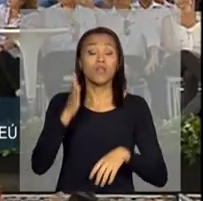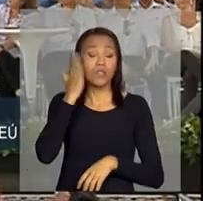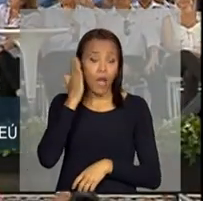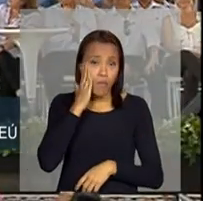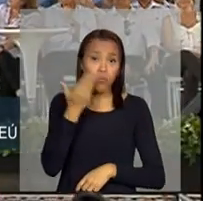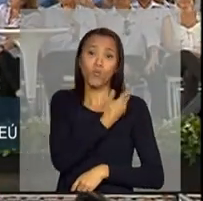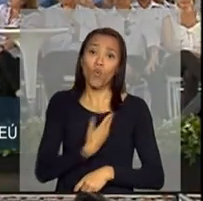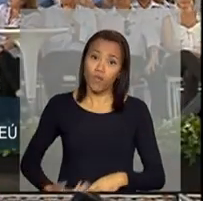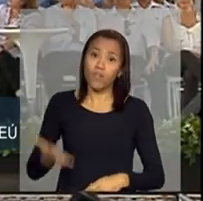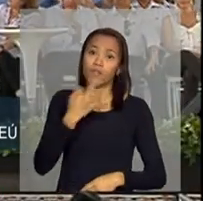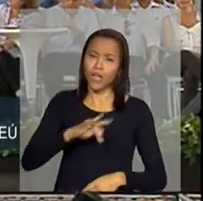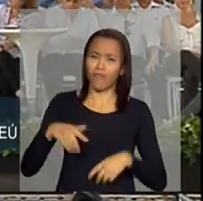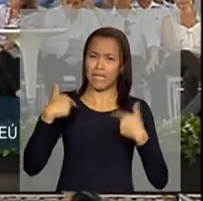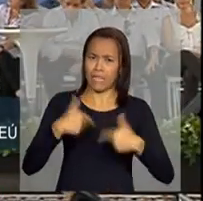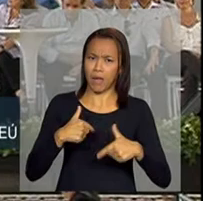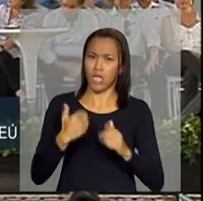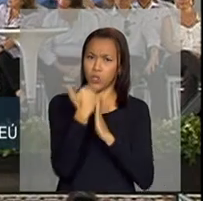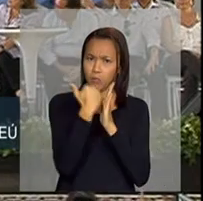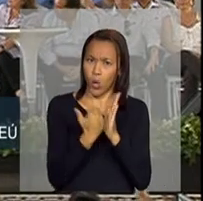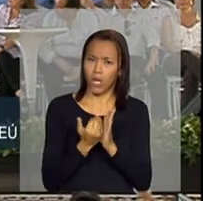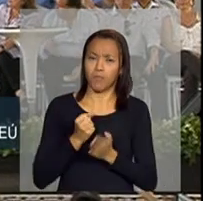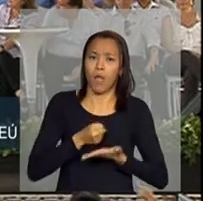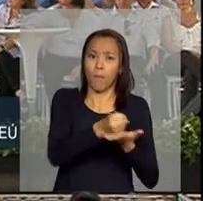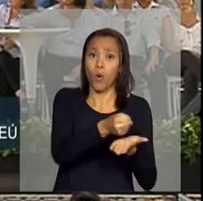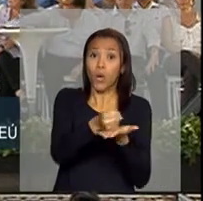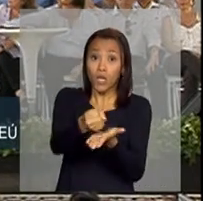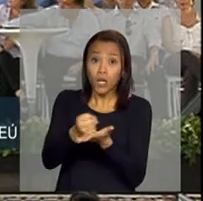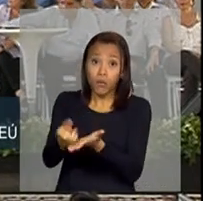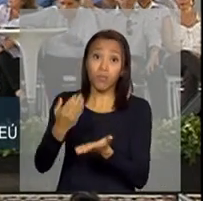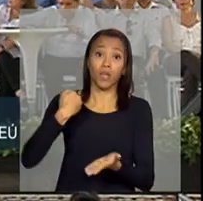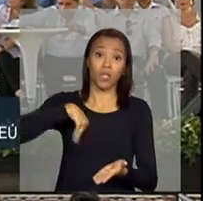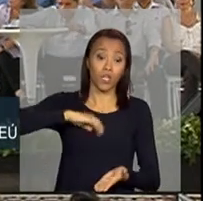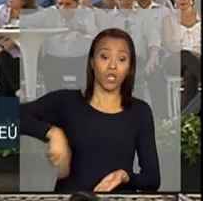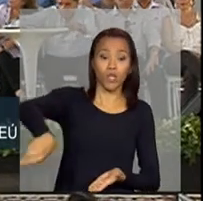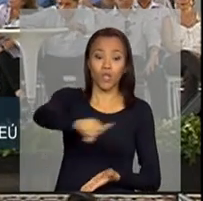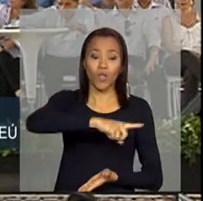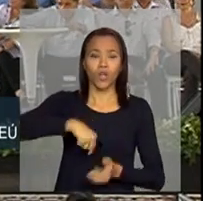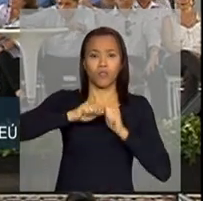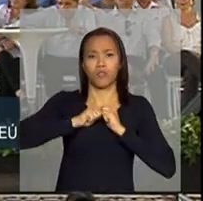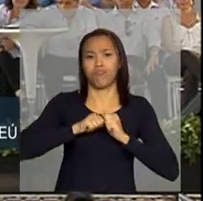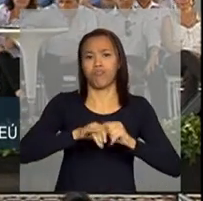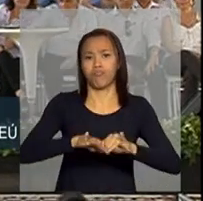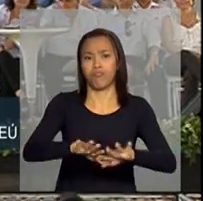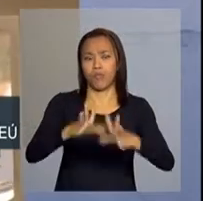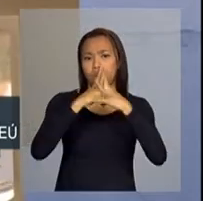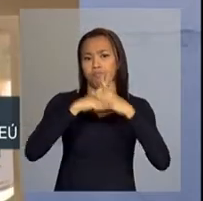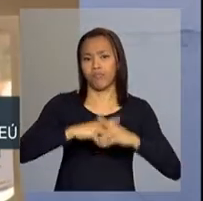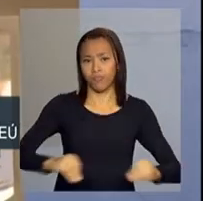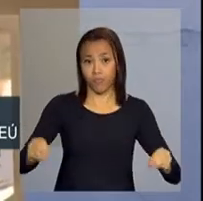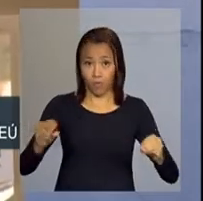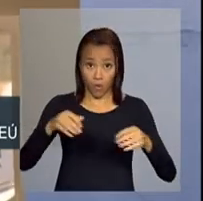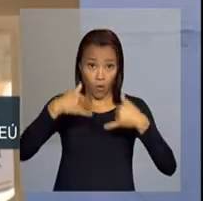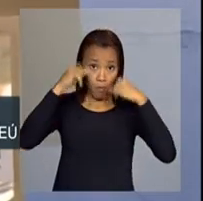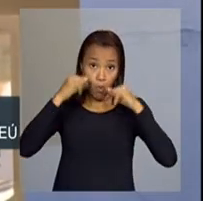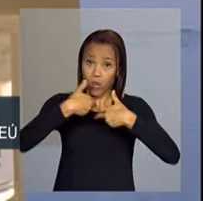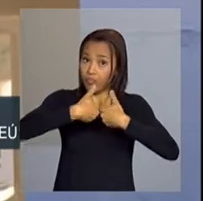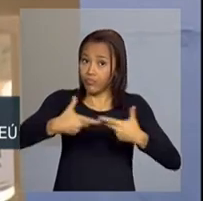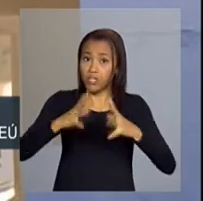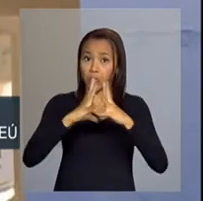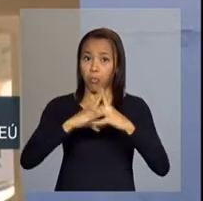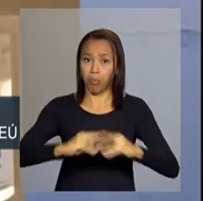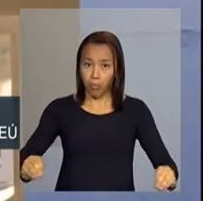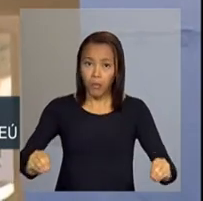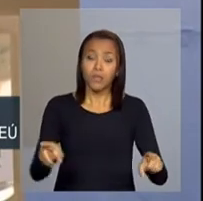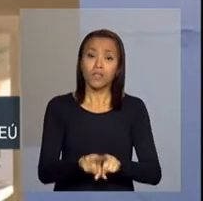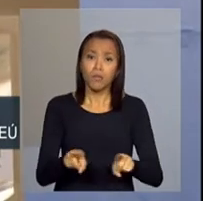os programas para que a gente possa fazer com que o nosso rebanho não seja dizimado, para que o povo permaneça no campo, para que a